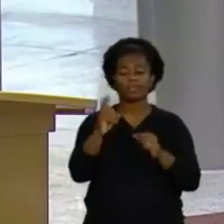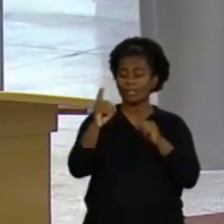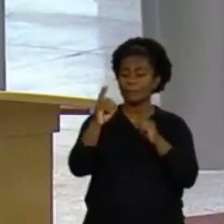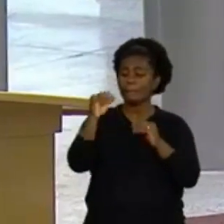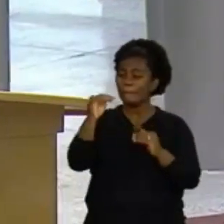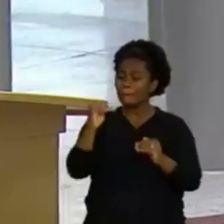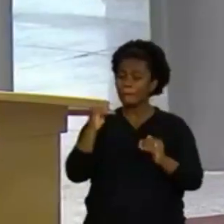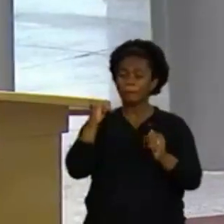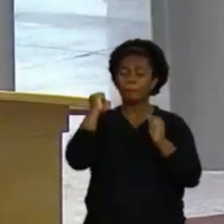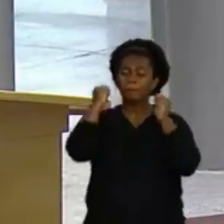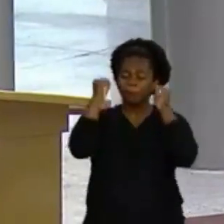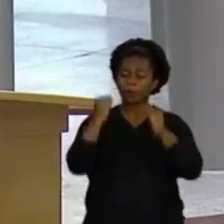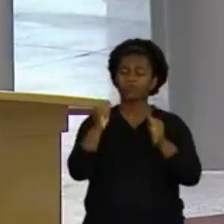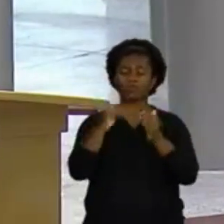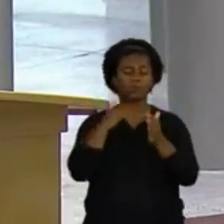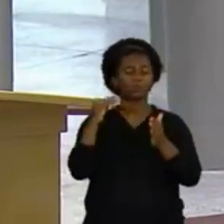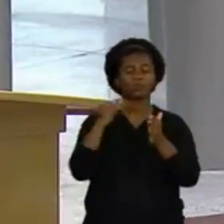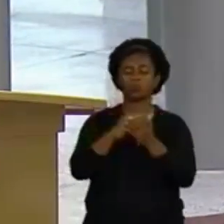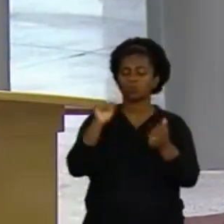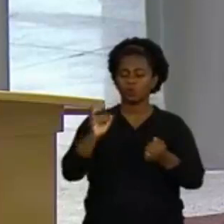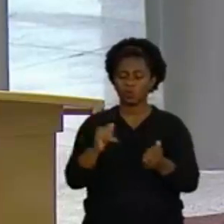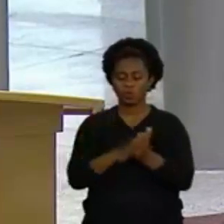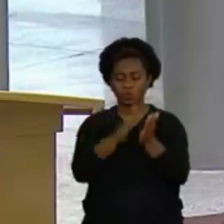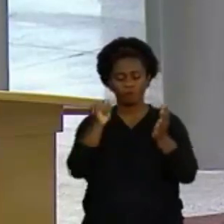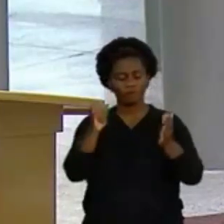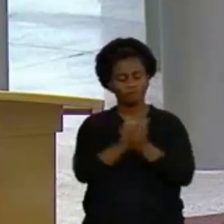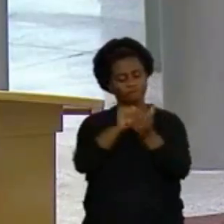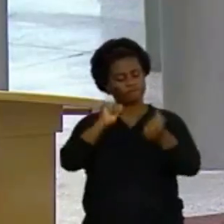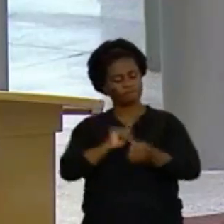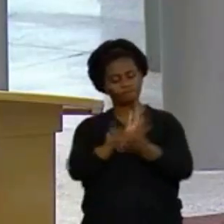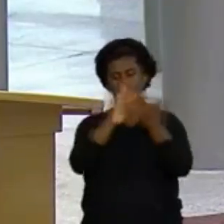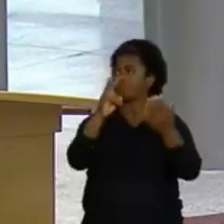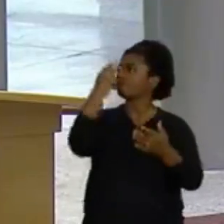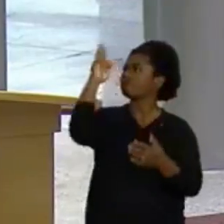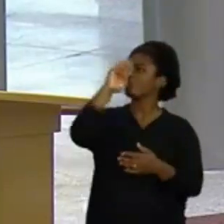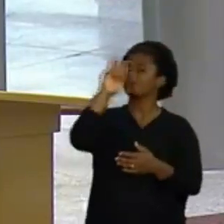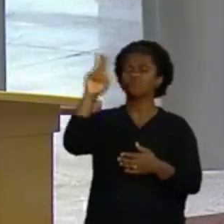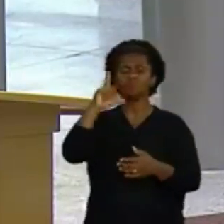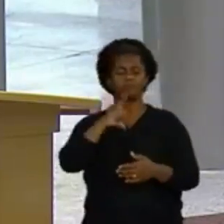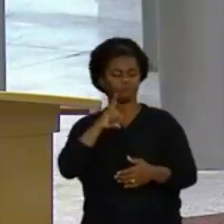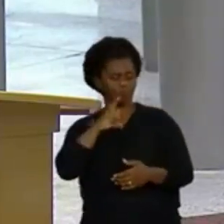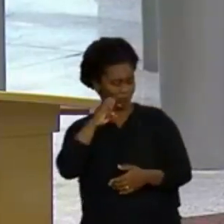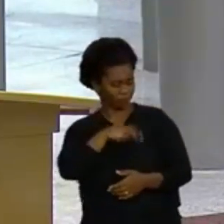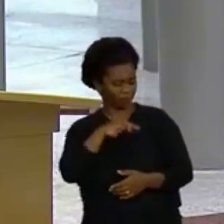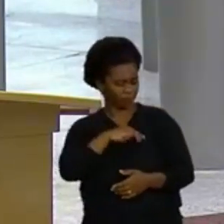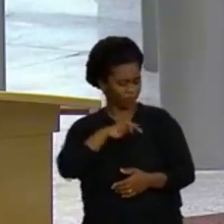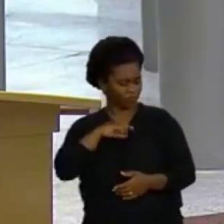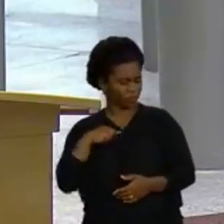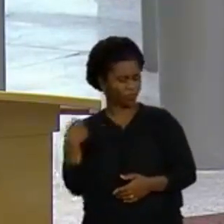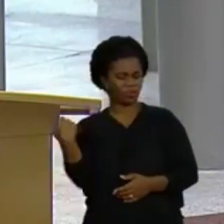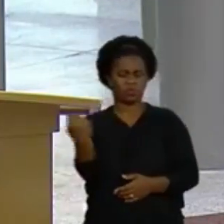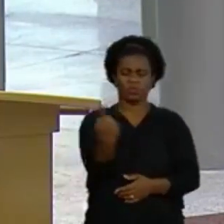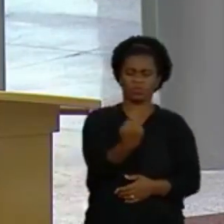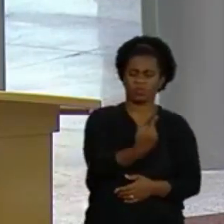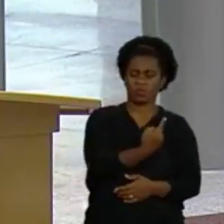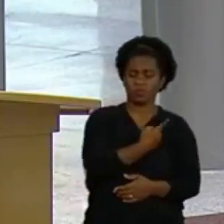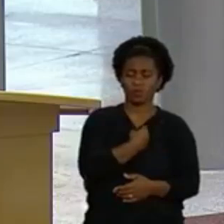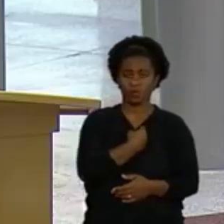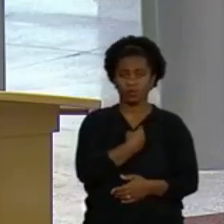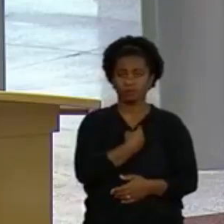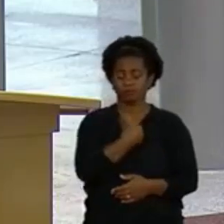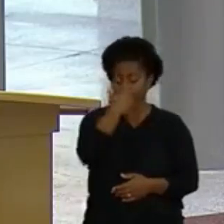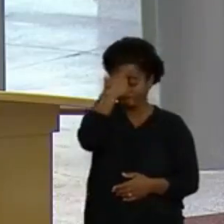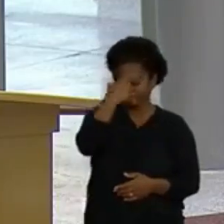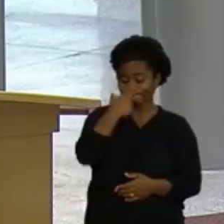tudo. Louvado e glorificado seja o teu nome. Tenha misericórdia de todos nós, quem somos,